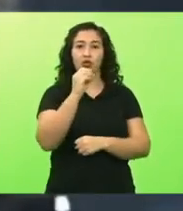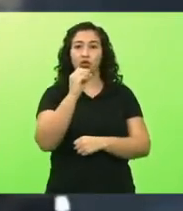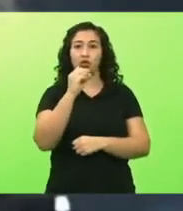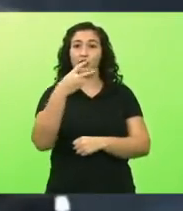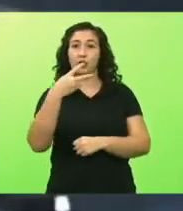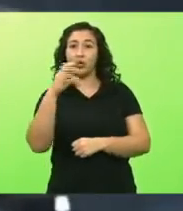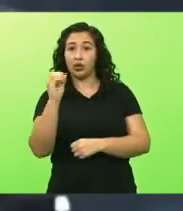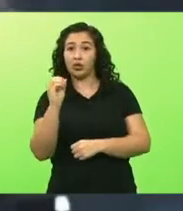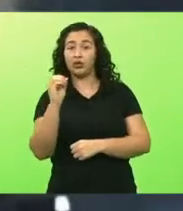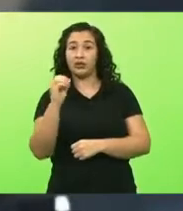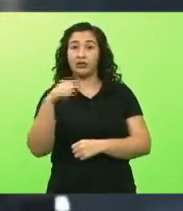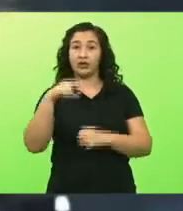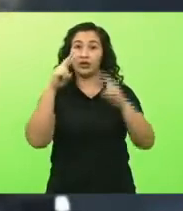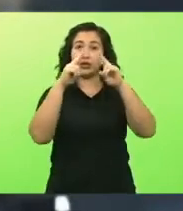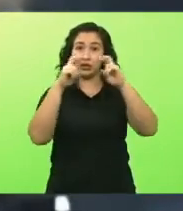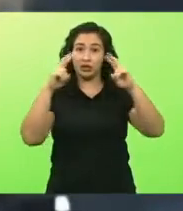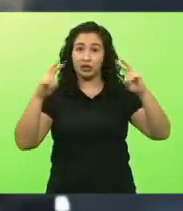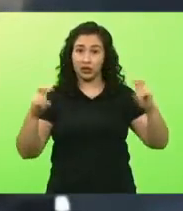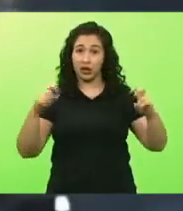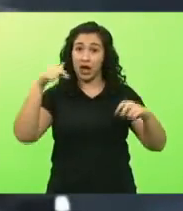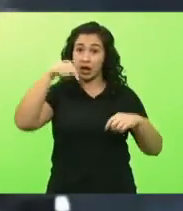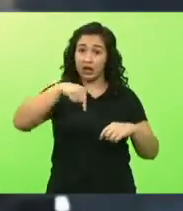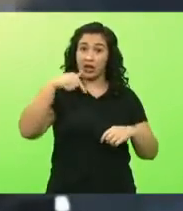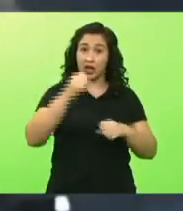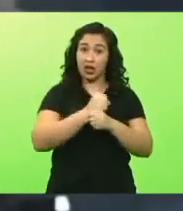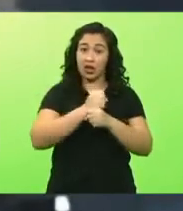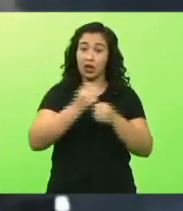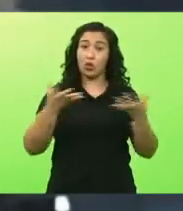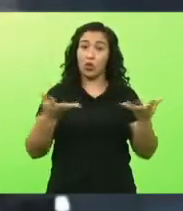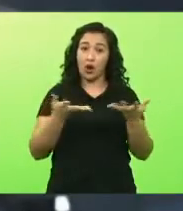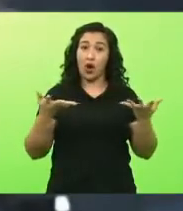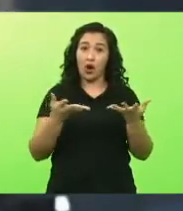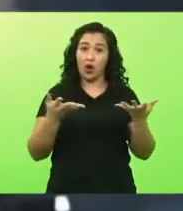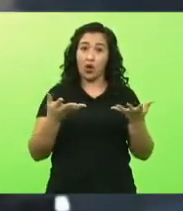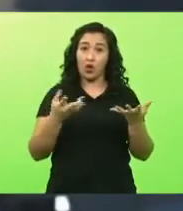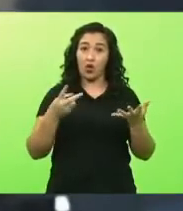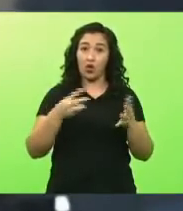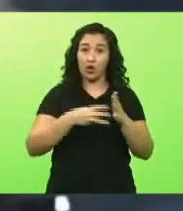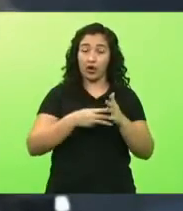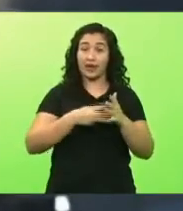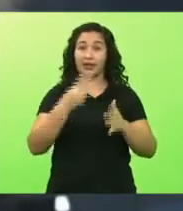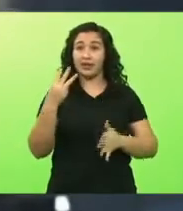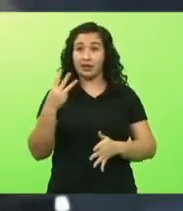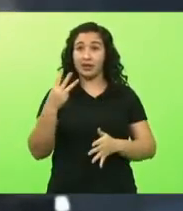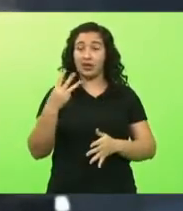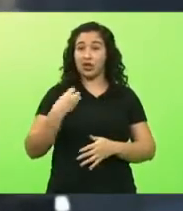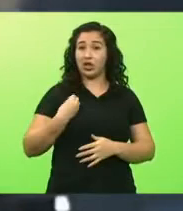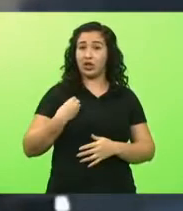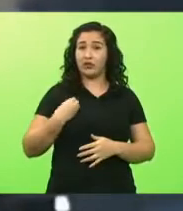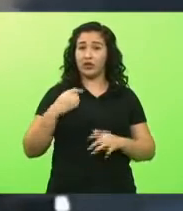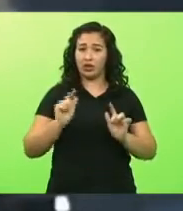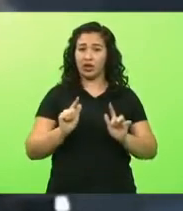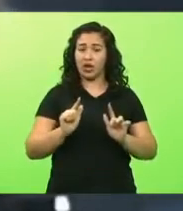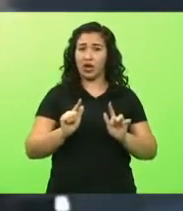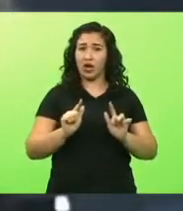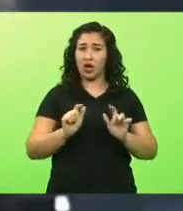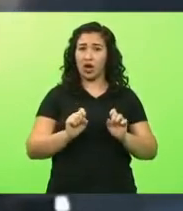Santa Catarina de 2020, as três causas da vida e da luta de